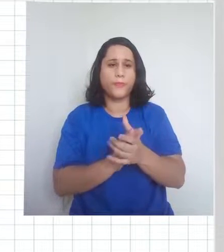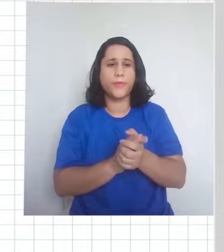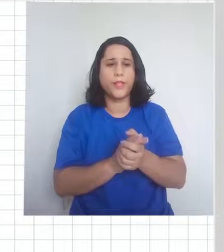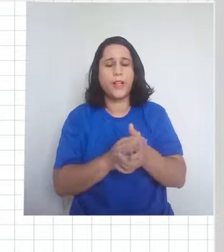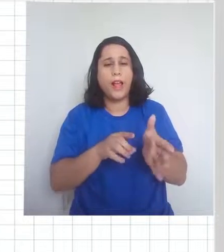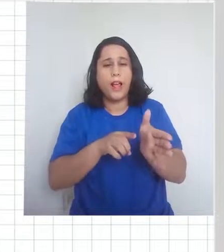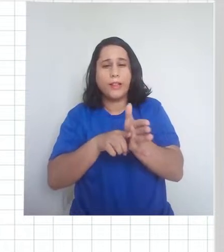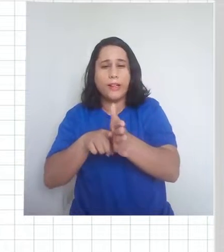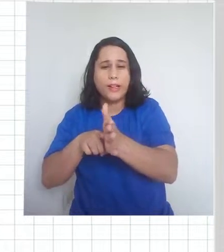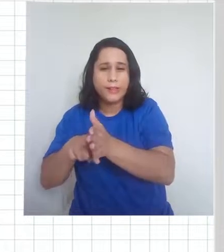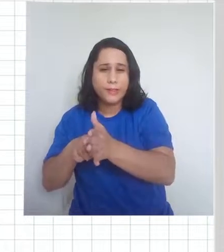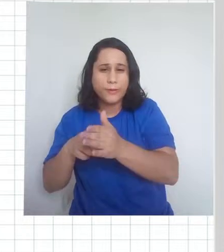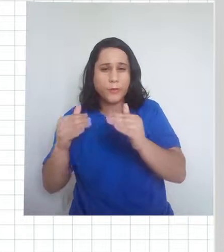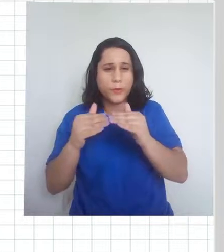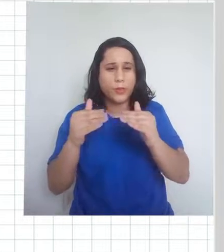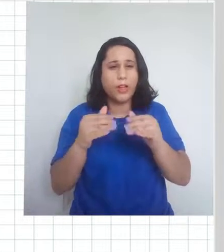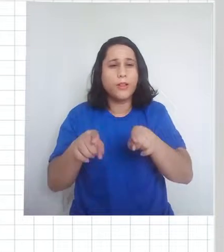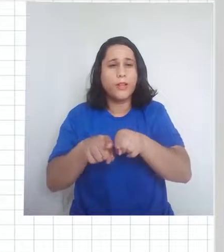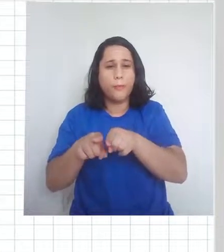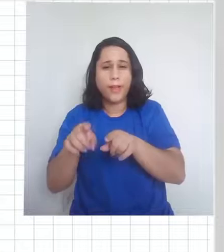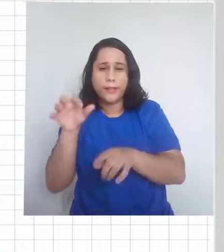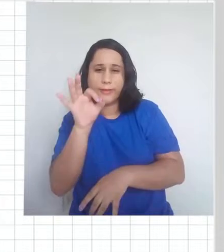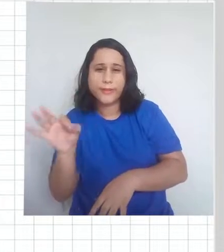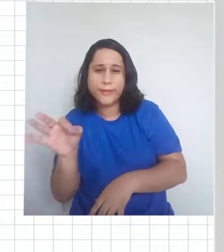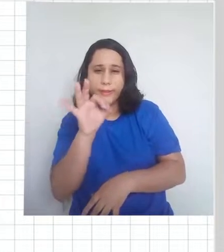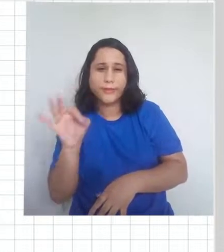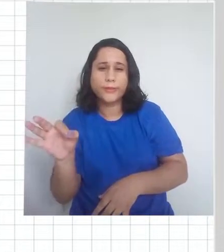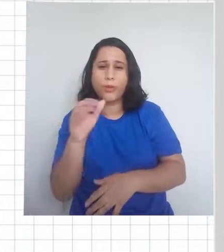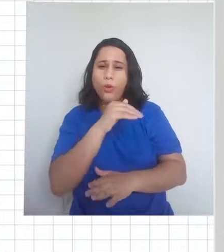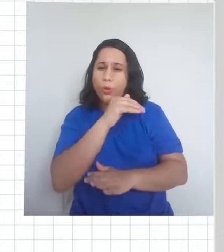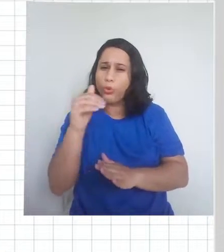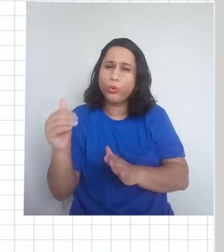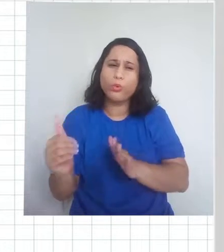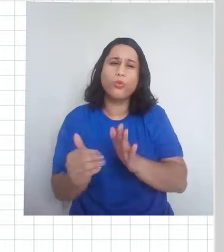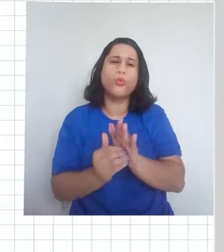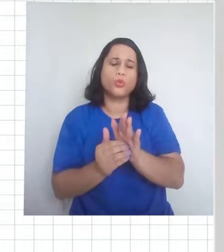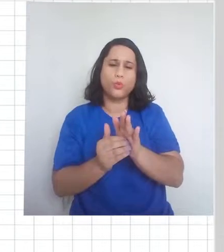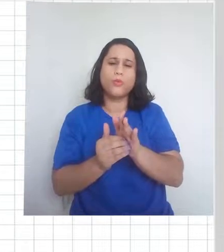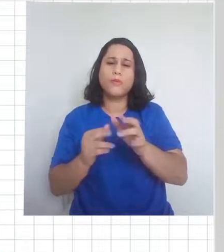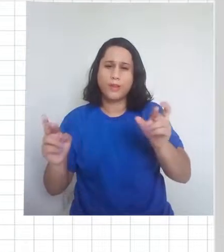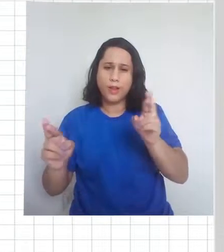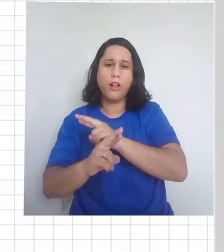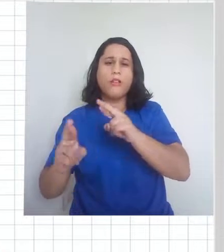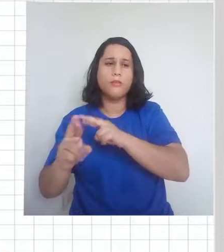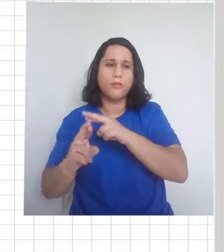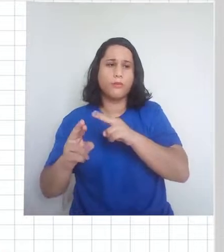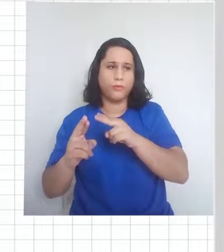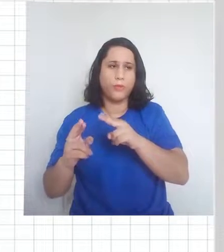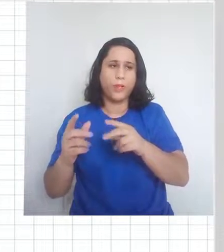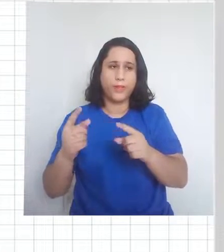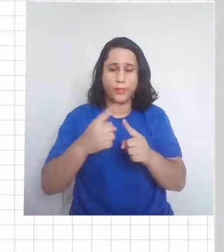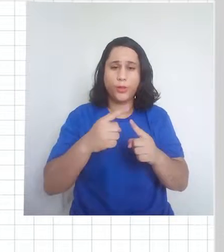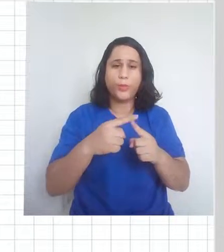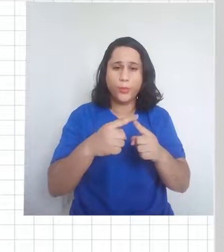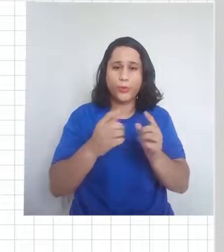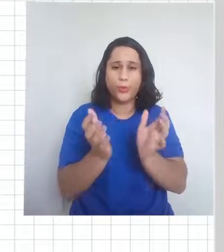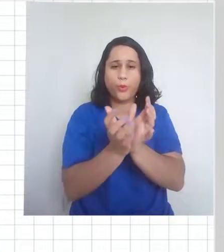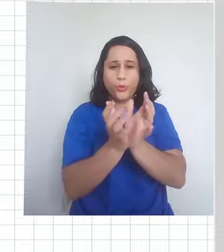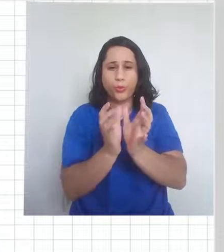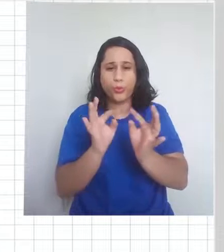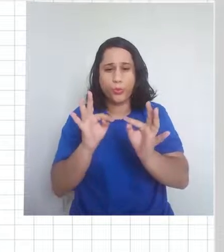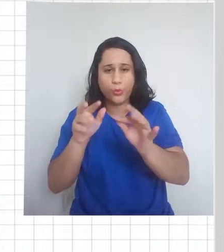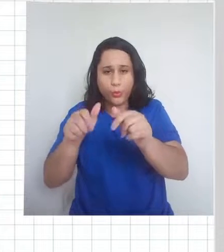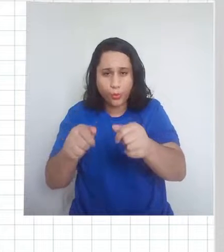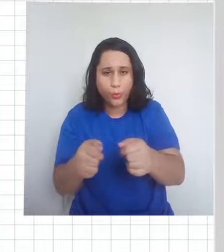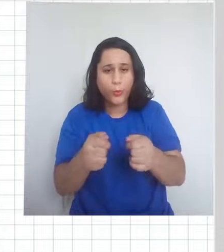combinatória, probabilidade, estatística, tá bom? Todos eles se associam com conjuntos numéricos. Tudo